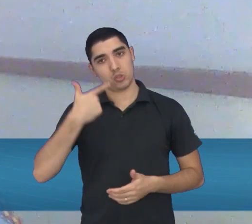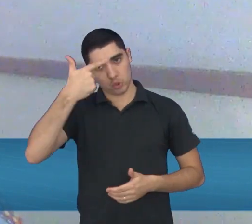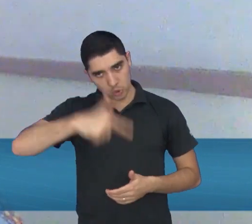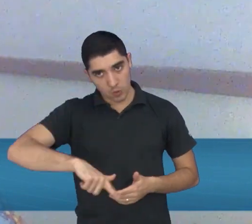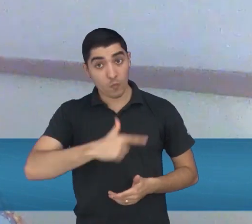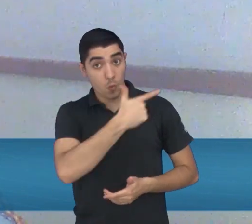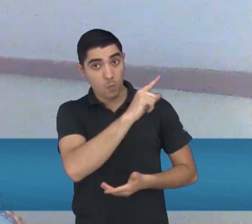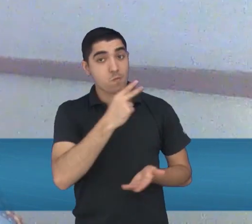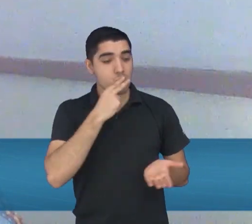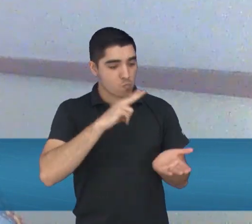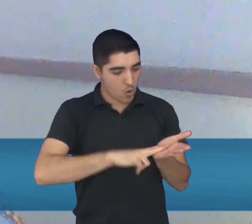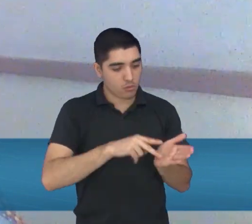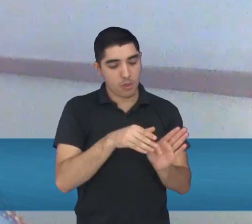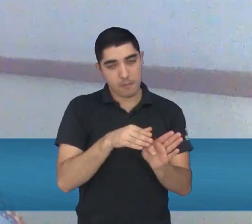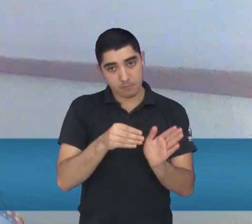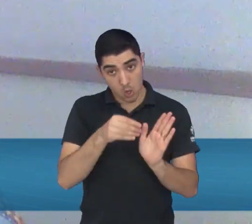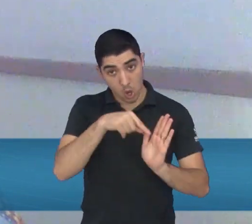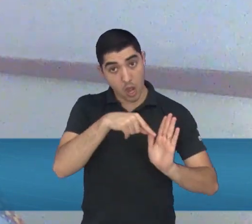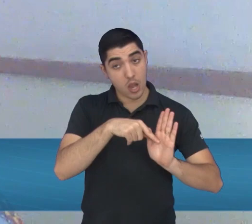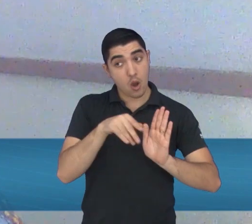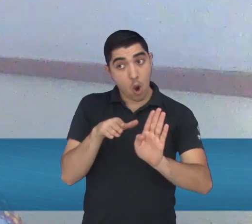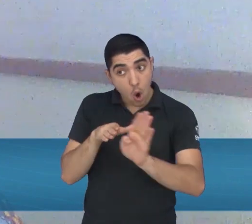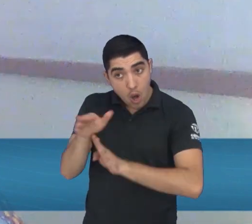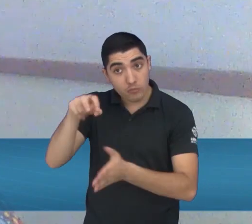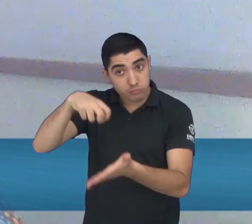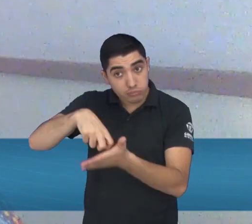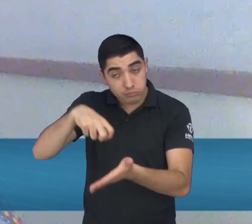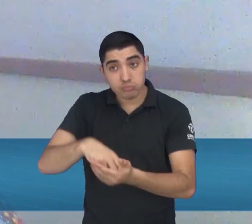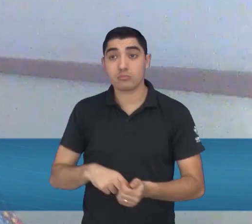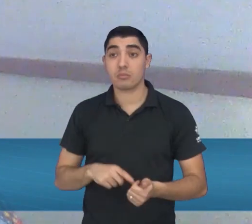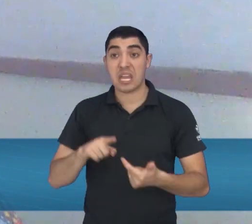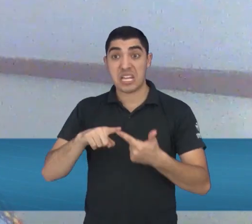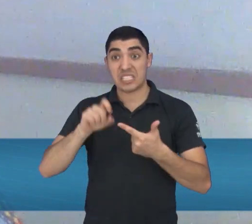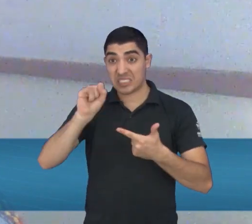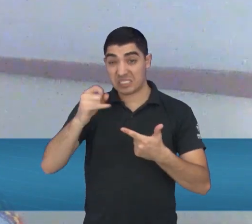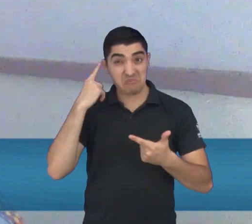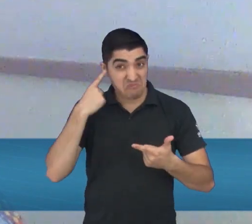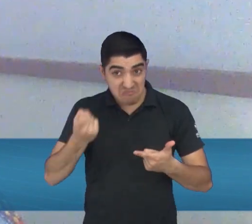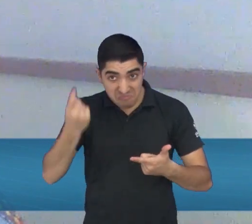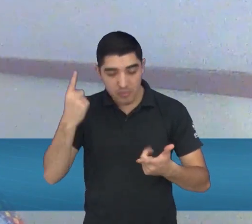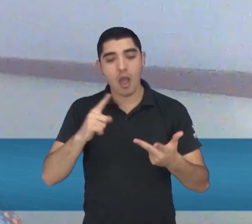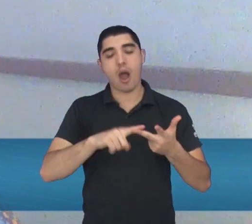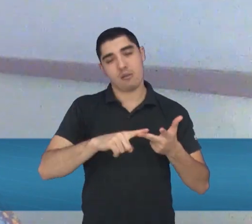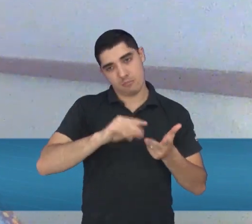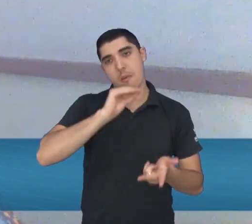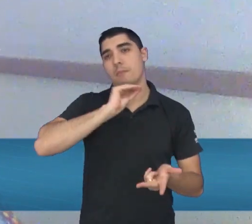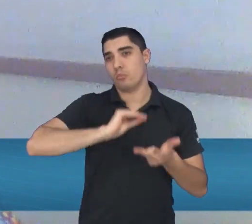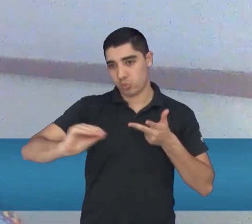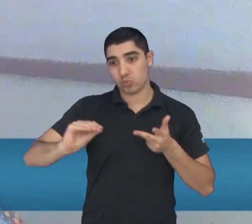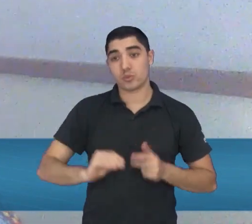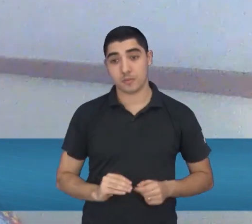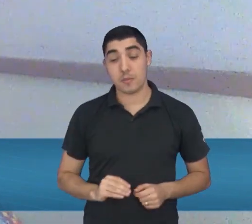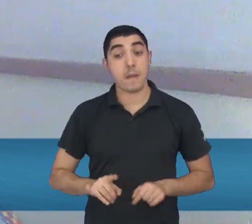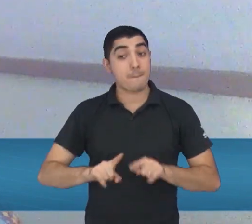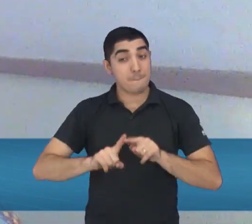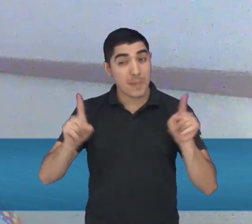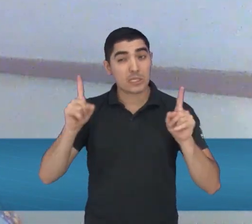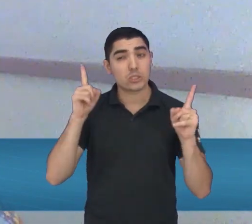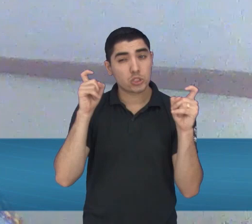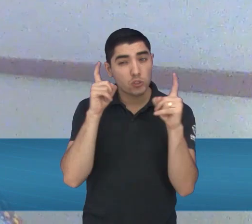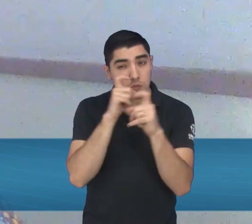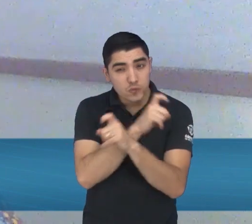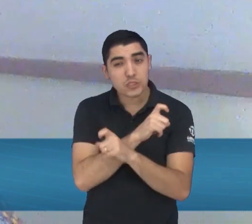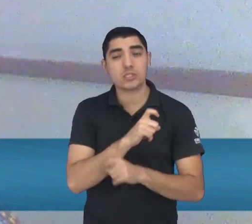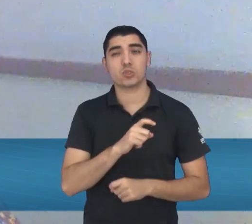advertência e depois realmente uma notificação por multa. Lembrando, né, é muito difícil a comprovação. Só falar